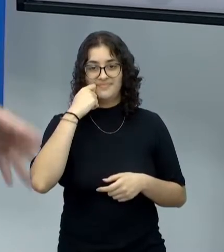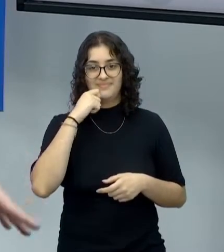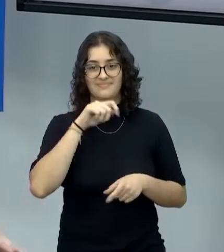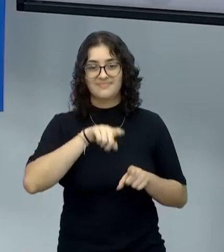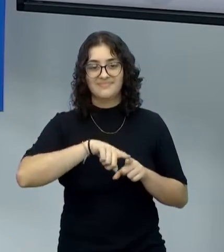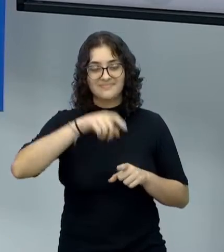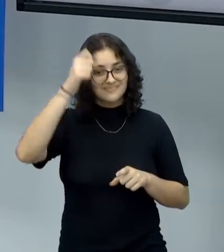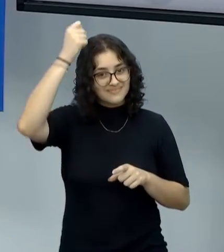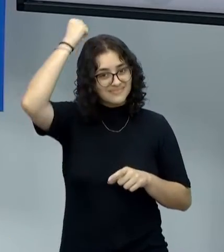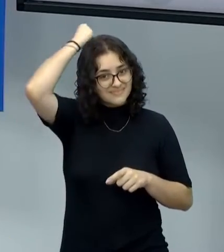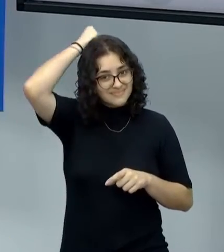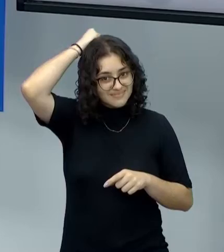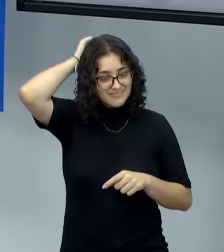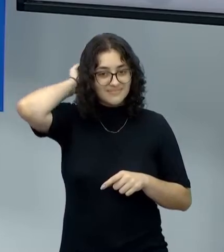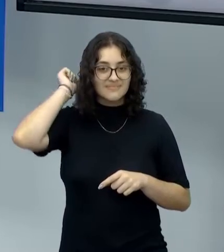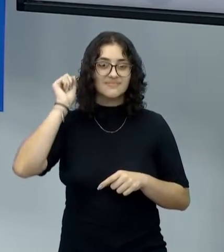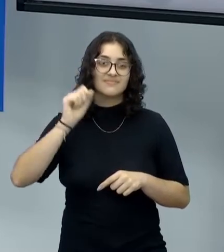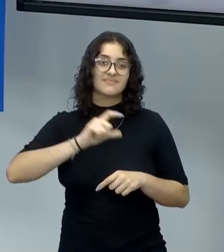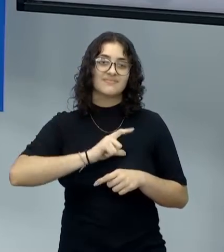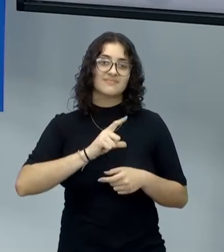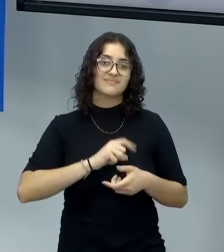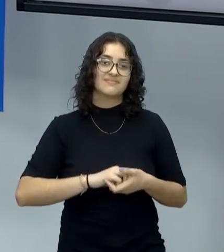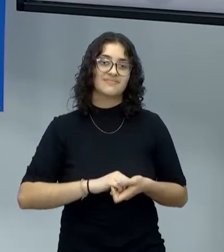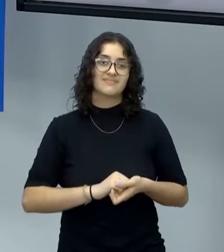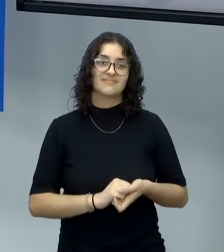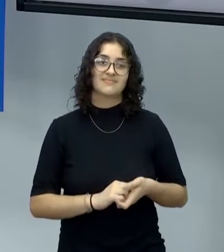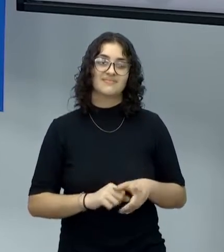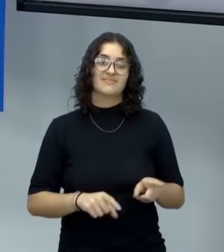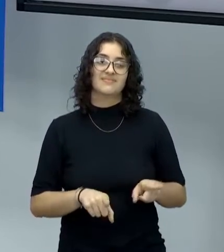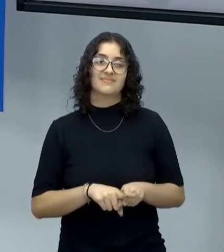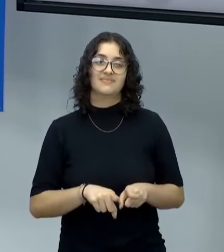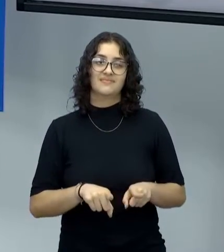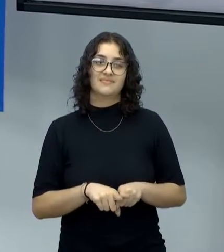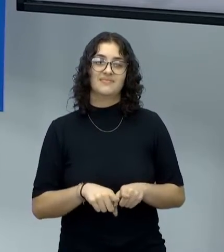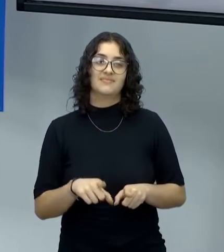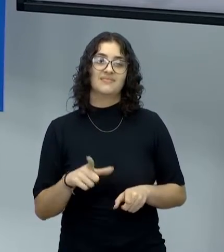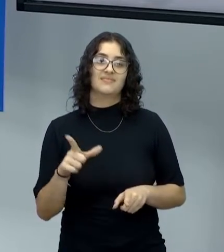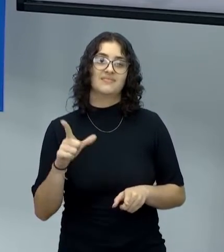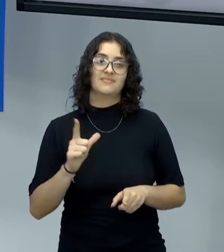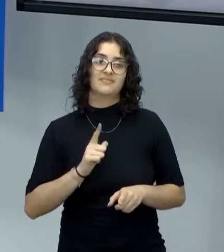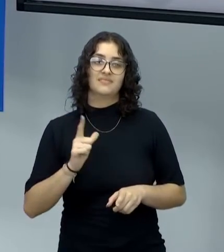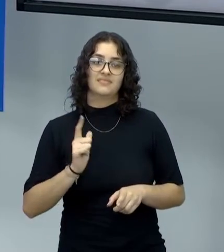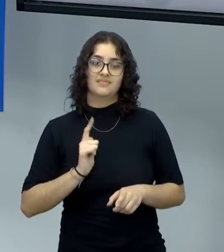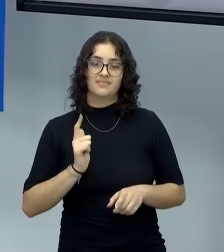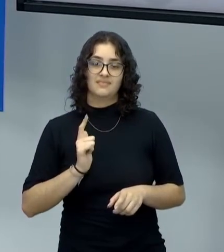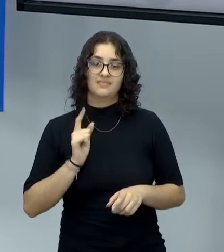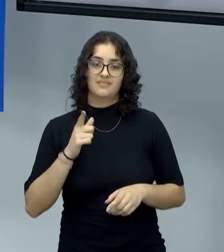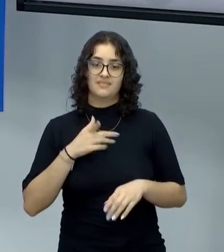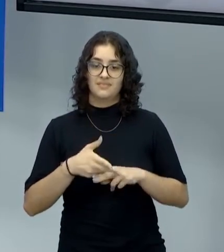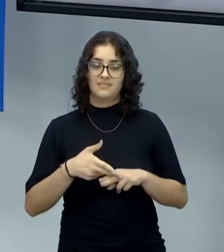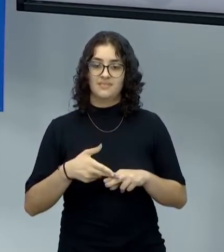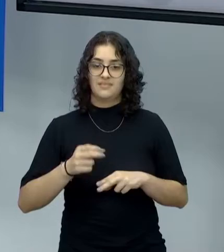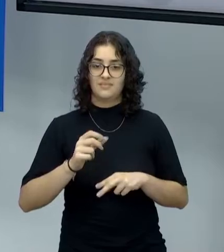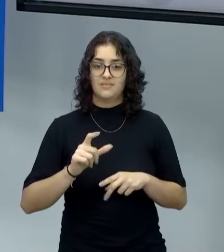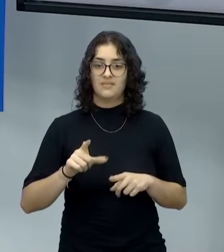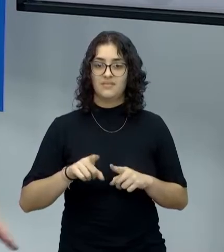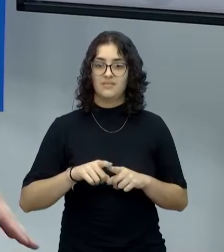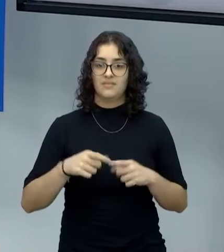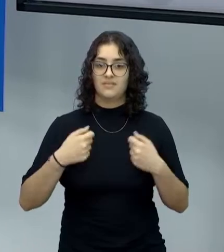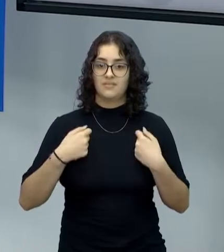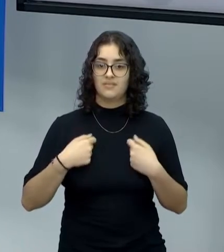Cabelo amarrado aqui num rabo de cavalo. E estou usando uma blusa com vários tons de azul, calça jeans preta,